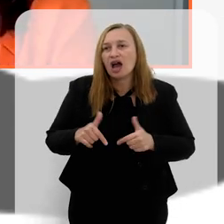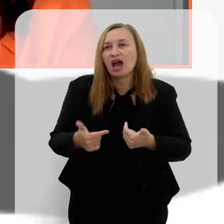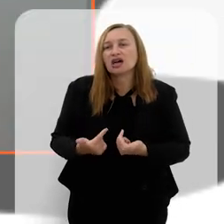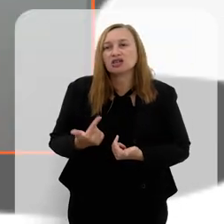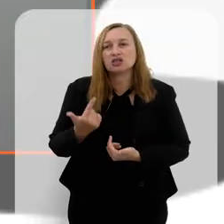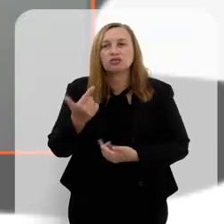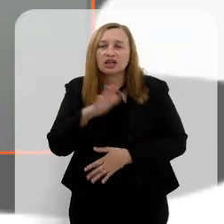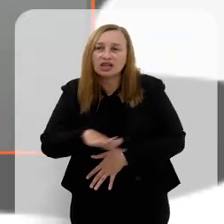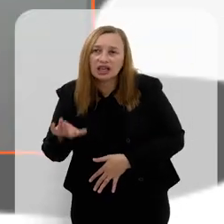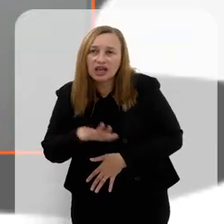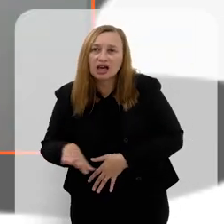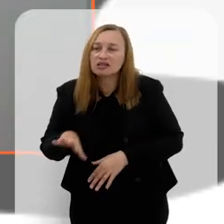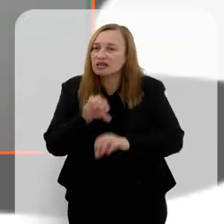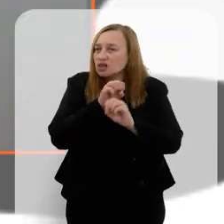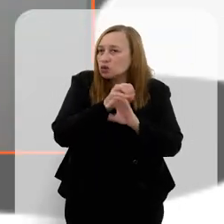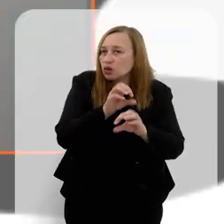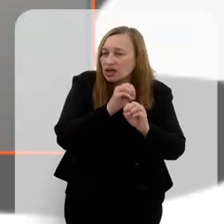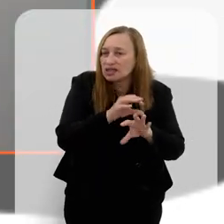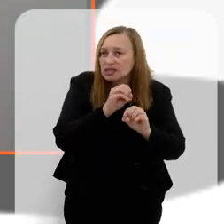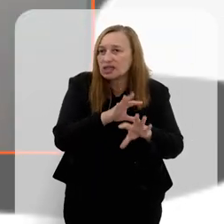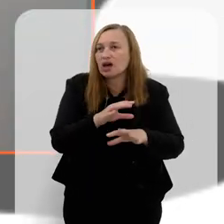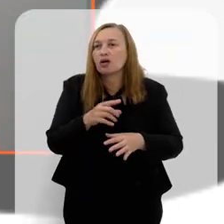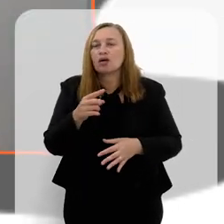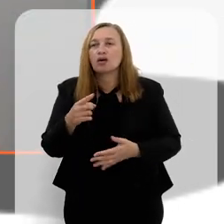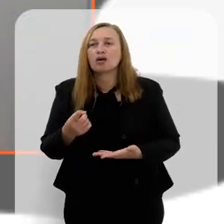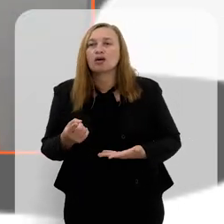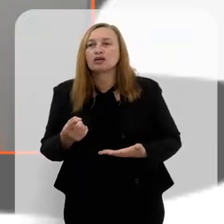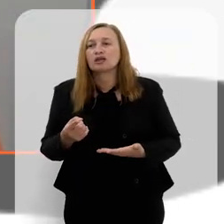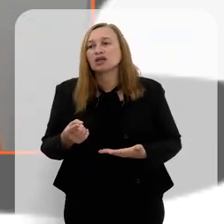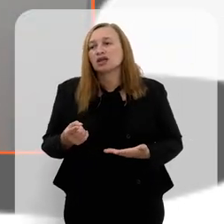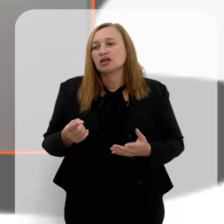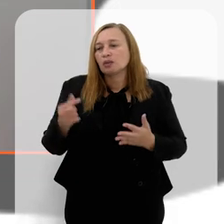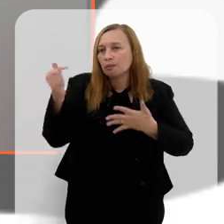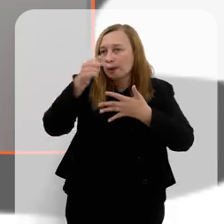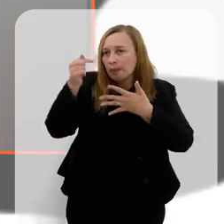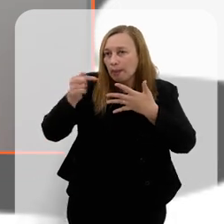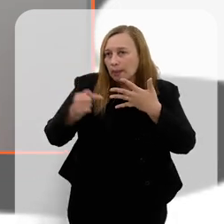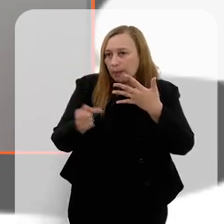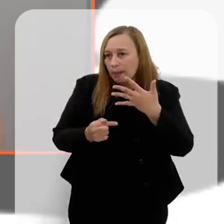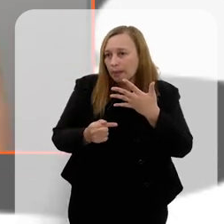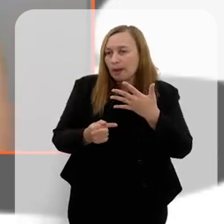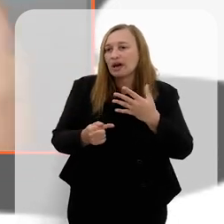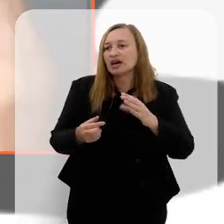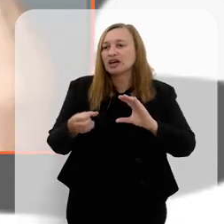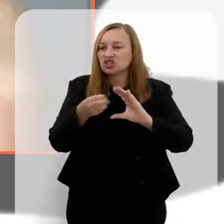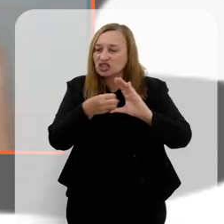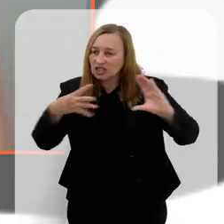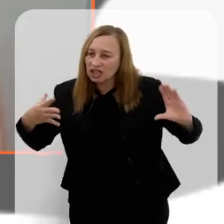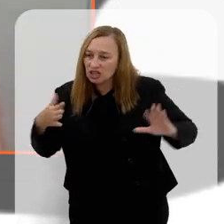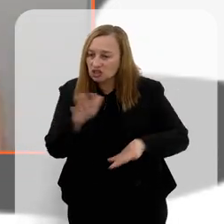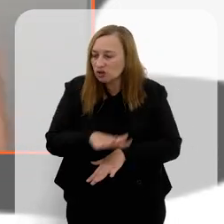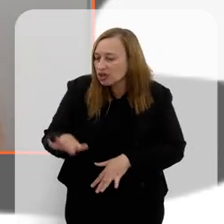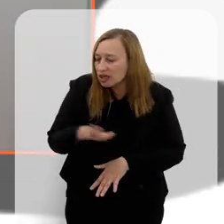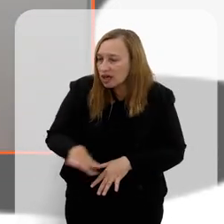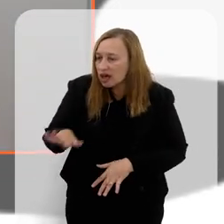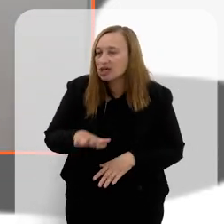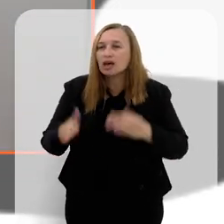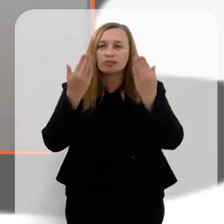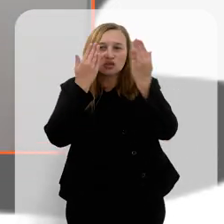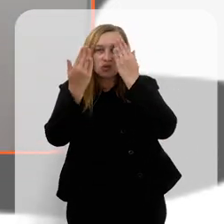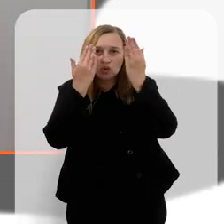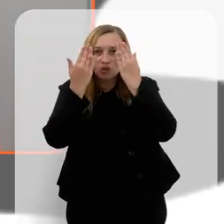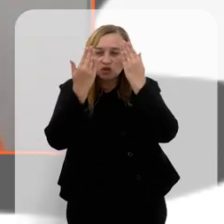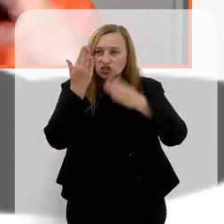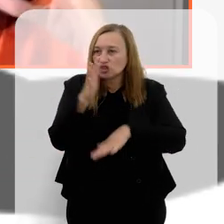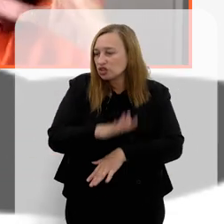criança, né? De educação, de os pontos fracos de uma criança, a psicologia infantil,